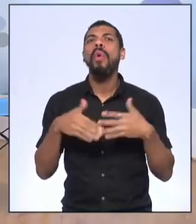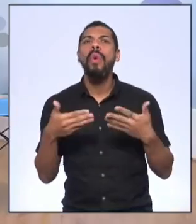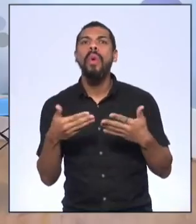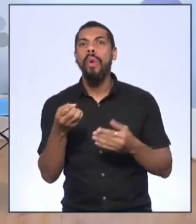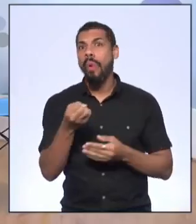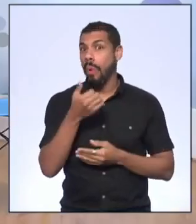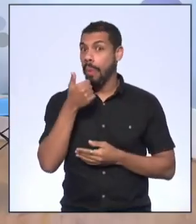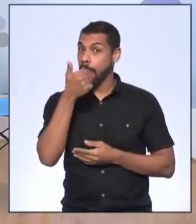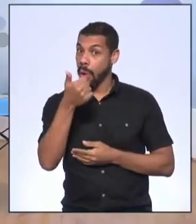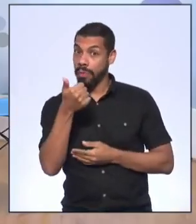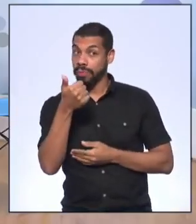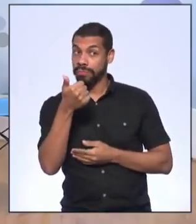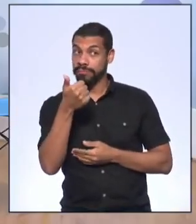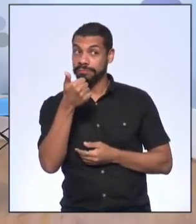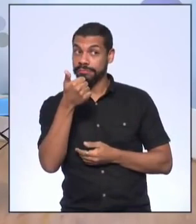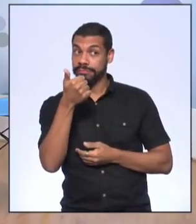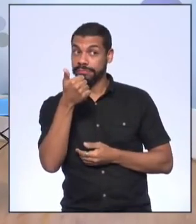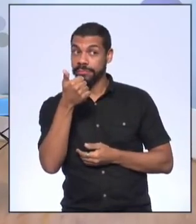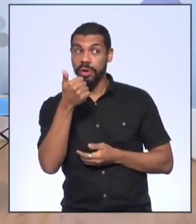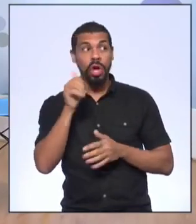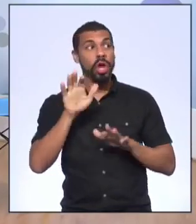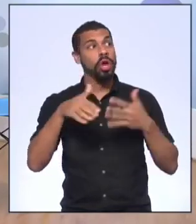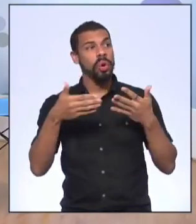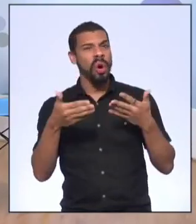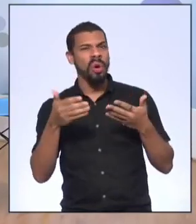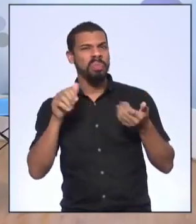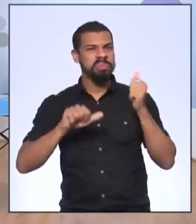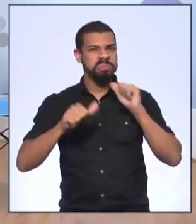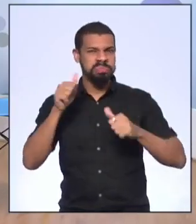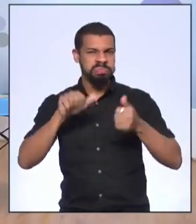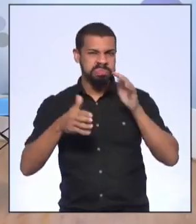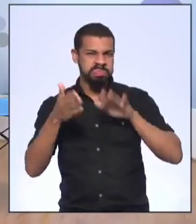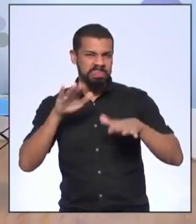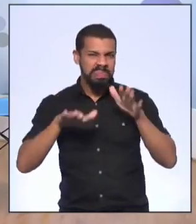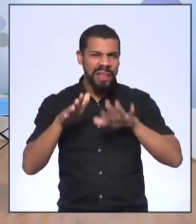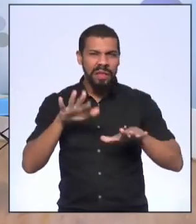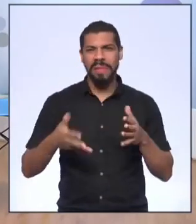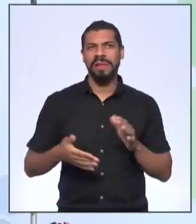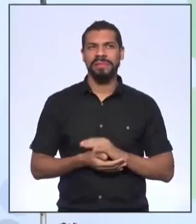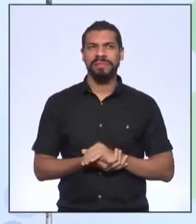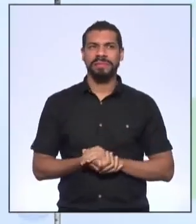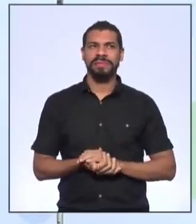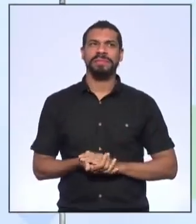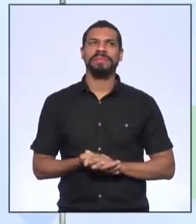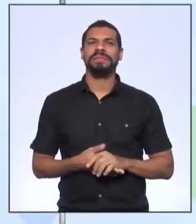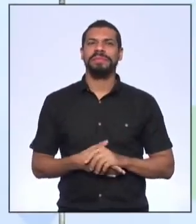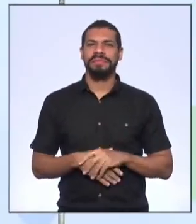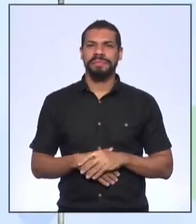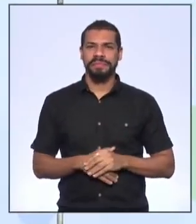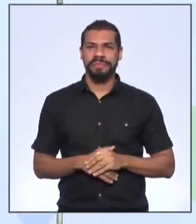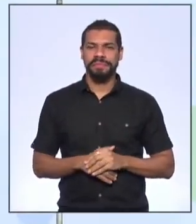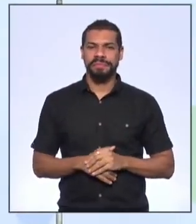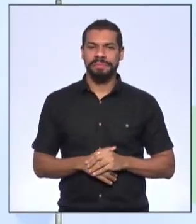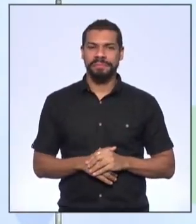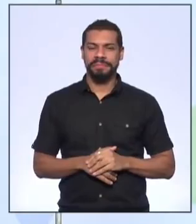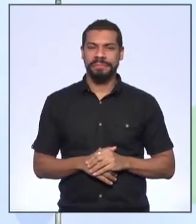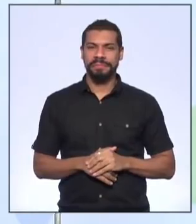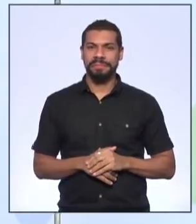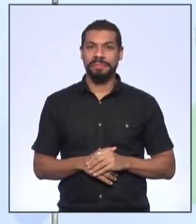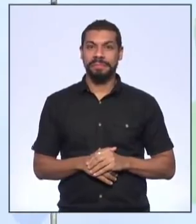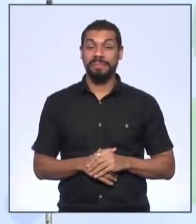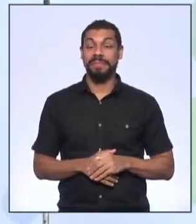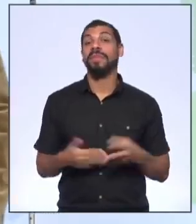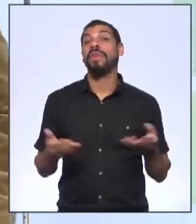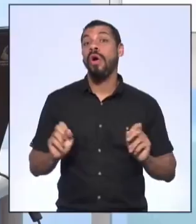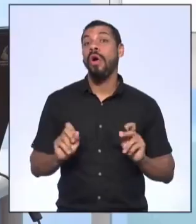bons condutores isso. E quais são os meia boca, foi isso? Isso, ou os isolantes, né? Para falar assim, isso aqui, os materiais são isolantes, né? Então, os